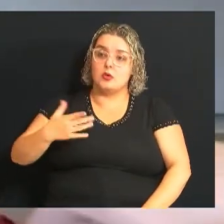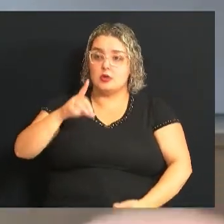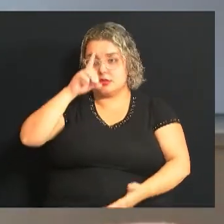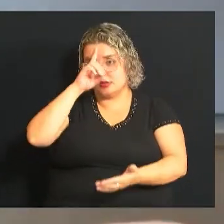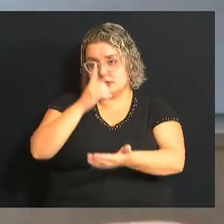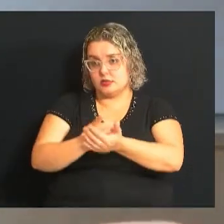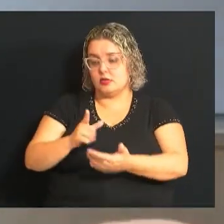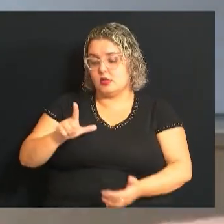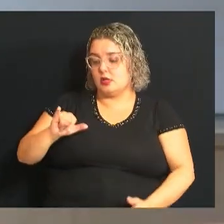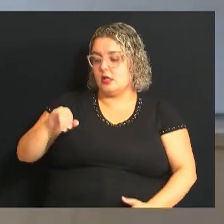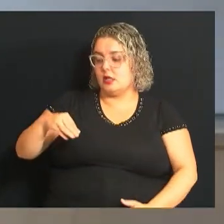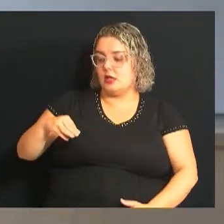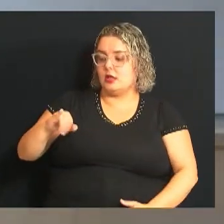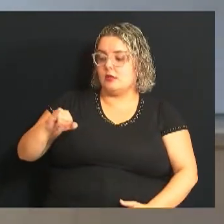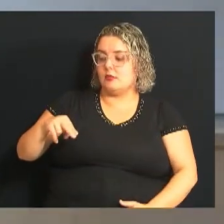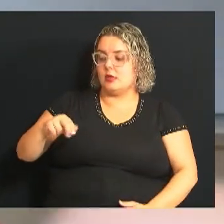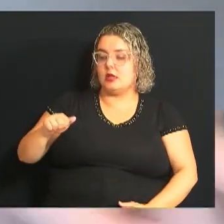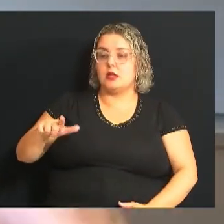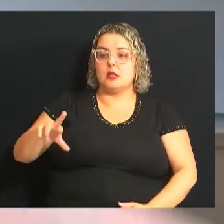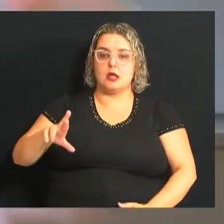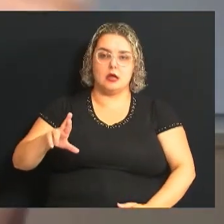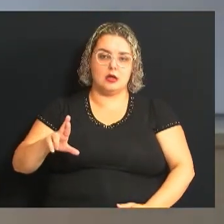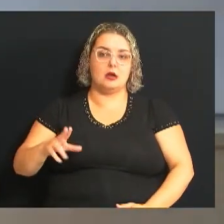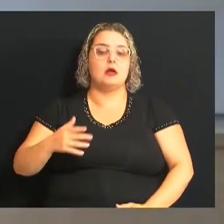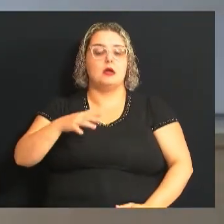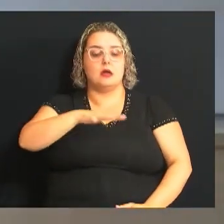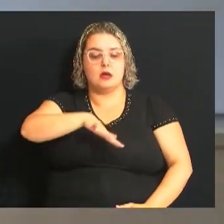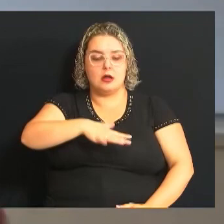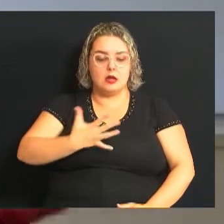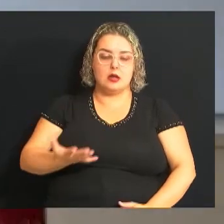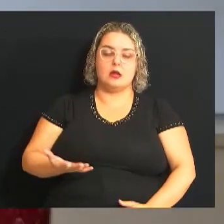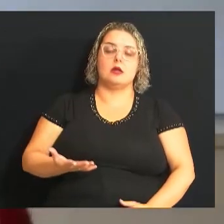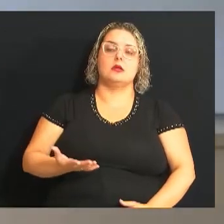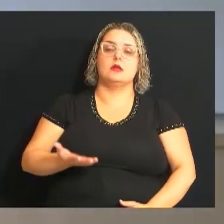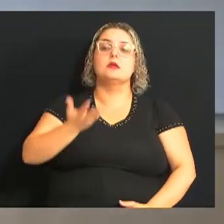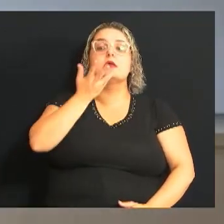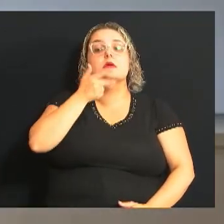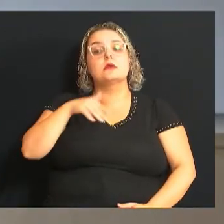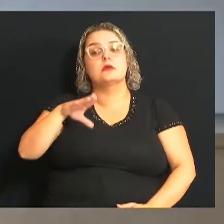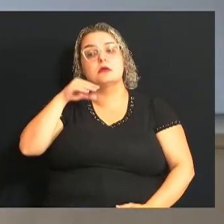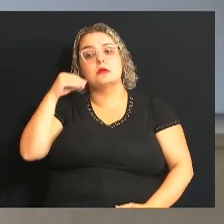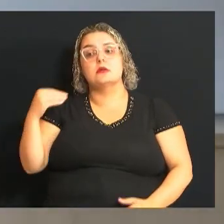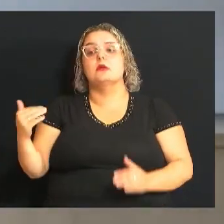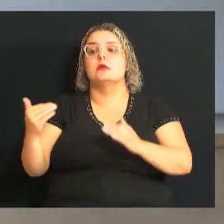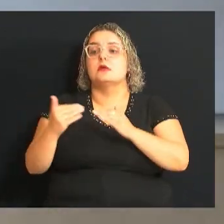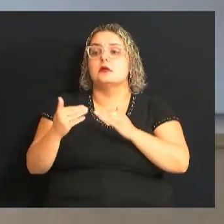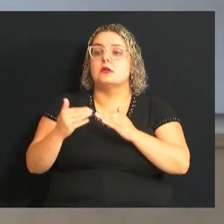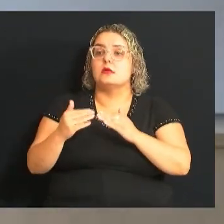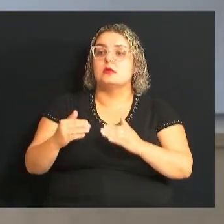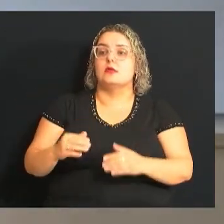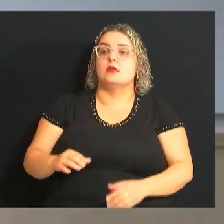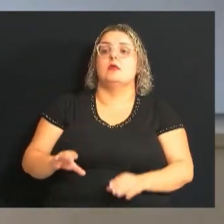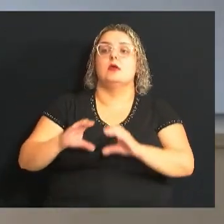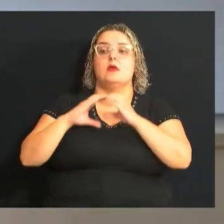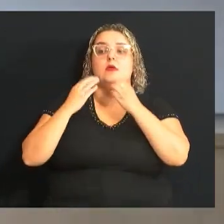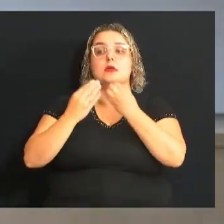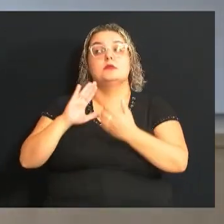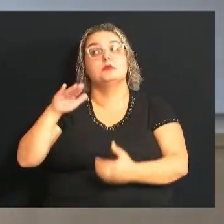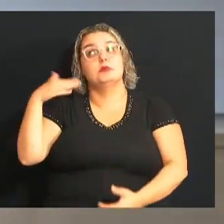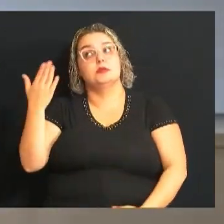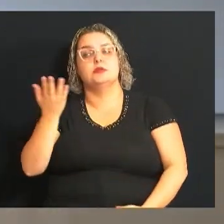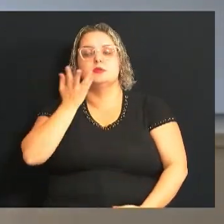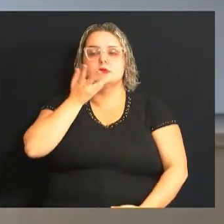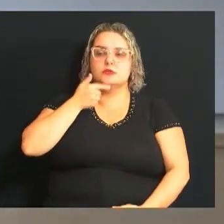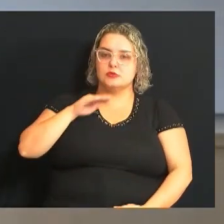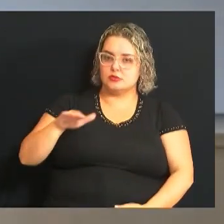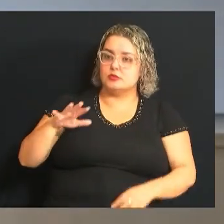liminar no âmbito da criança e do adolescente. Isso está em consonância com a Convenção Internacional dos Direitos da Criança, que diz que